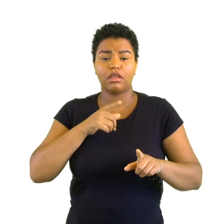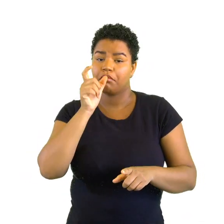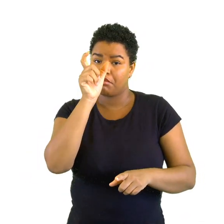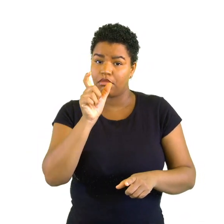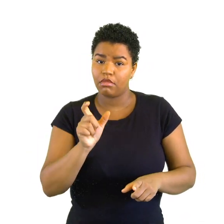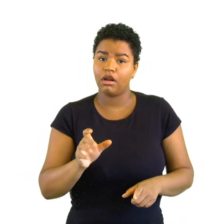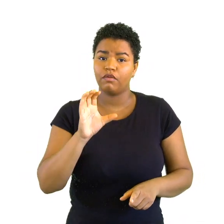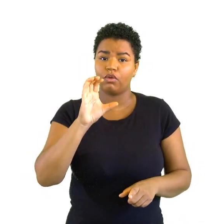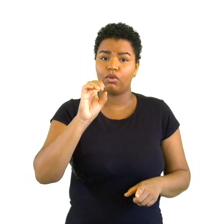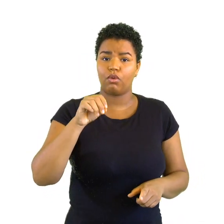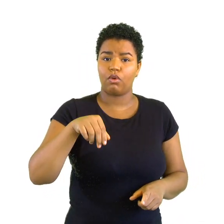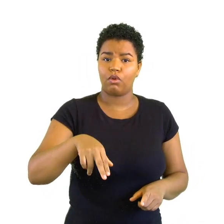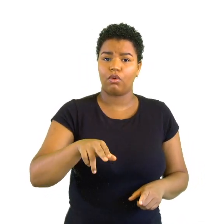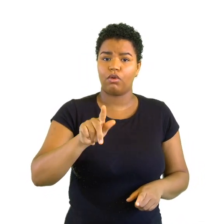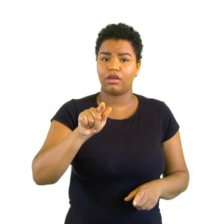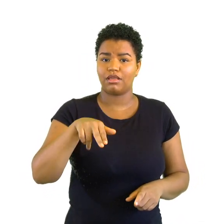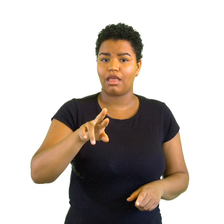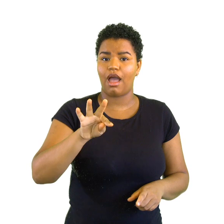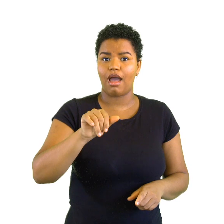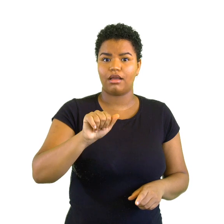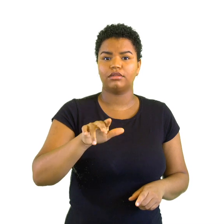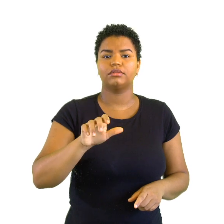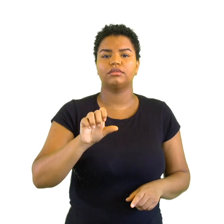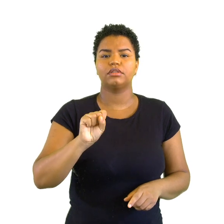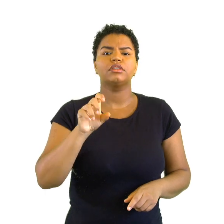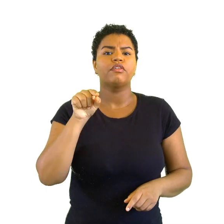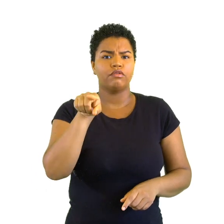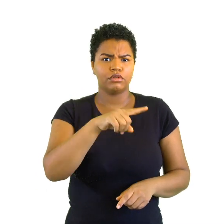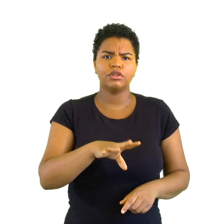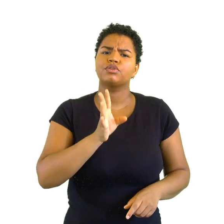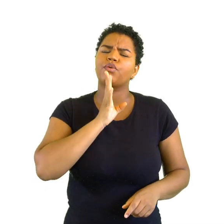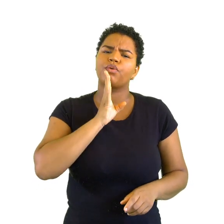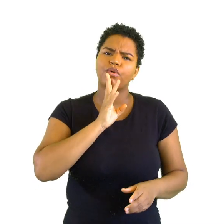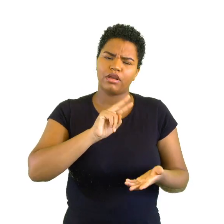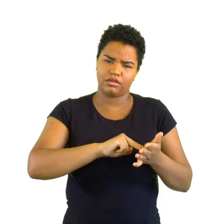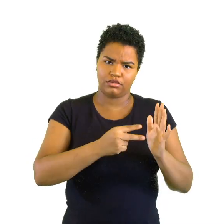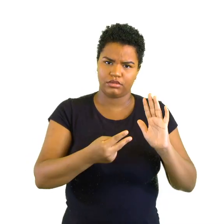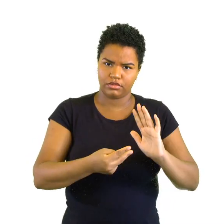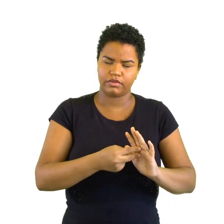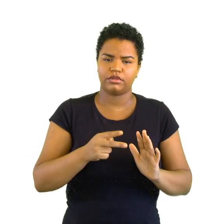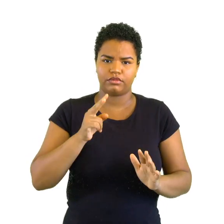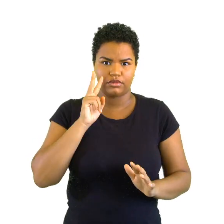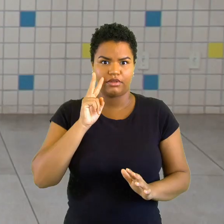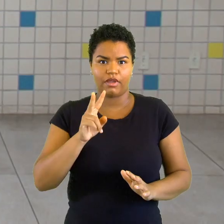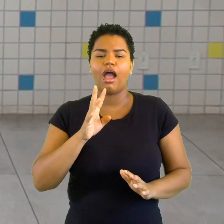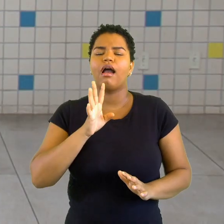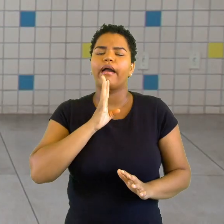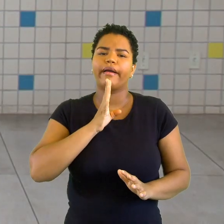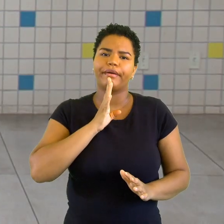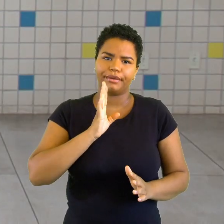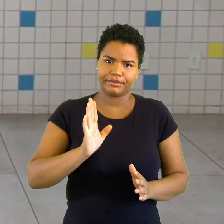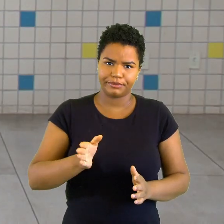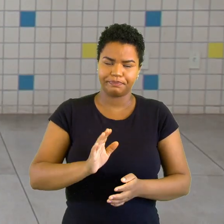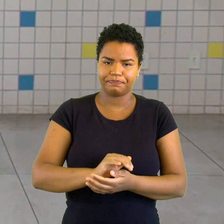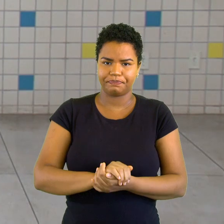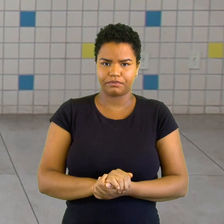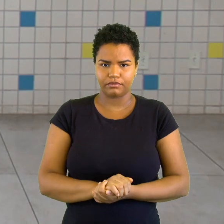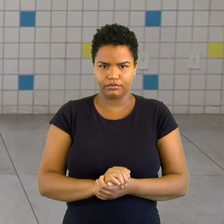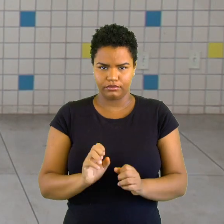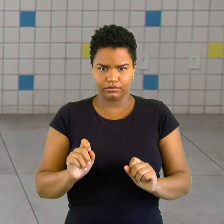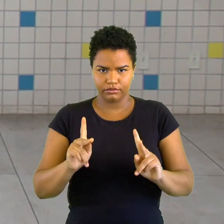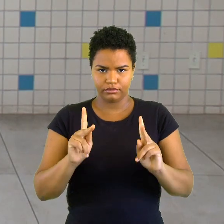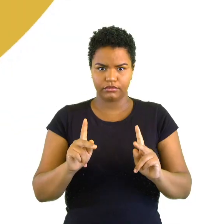São palavras que vocês sabem o significado, que vocês reconhecem, ok? Então, vamos falar agora da